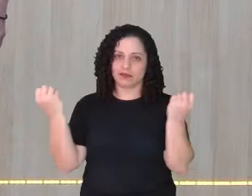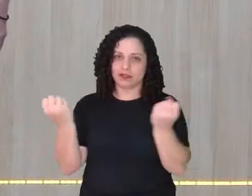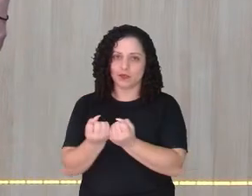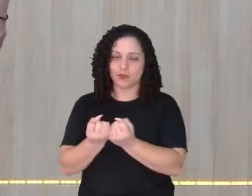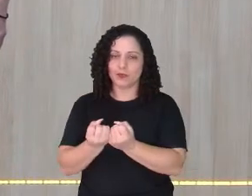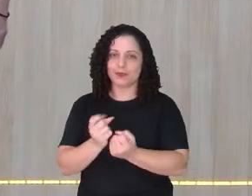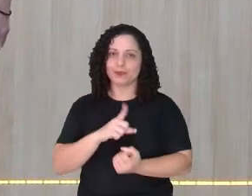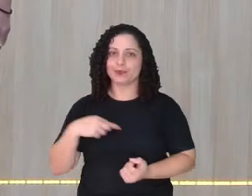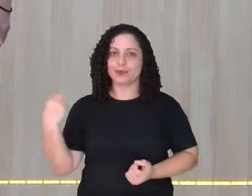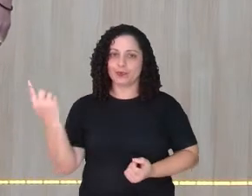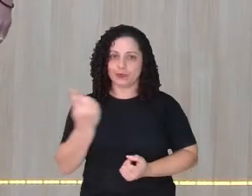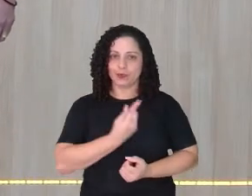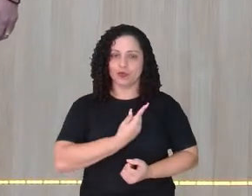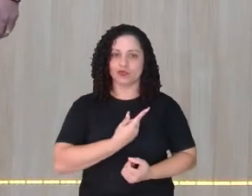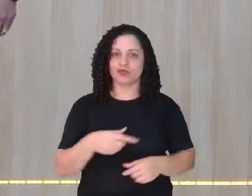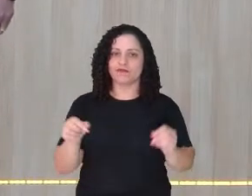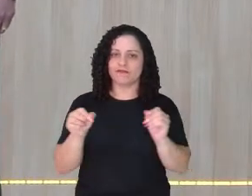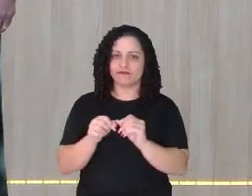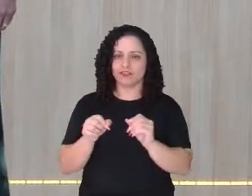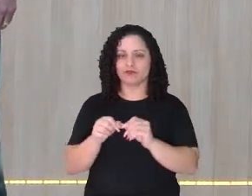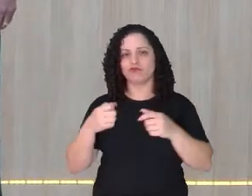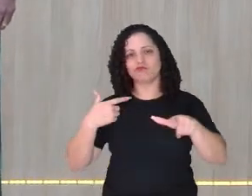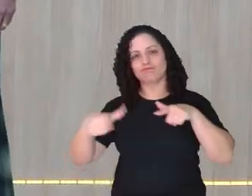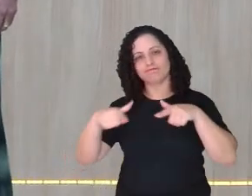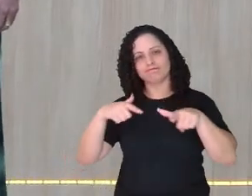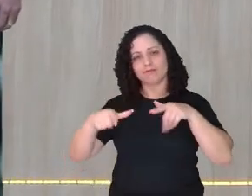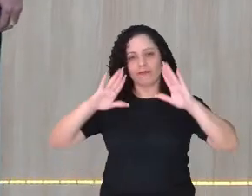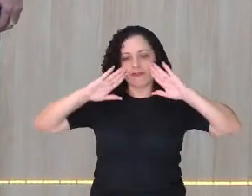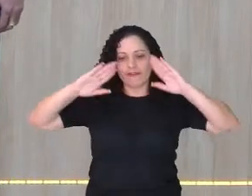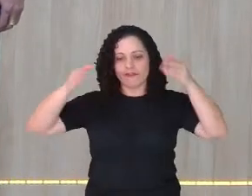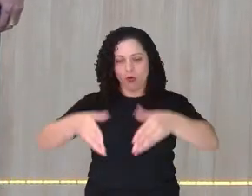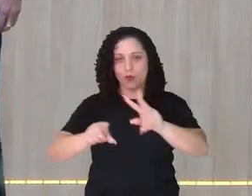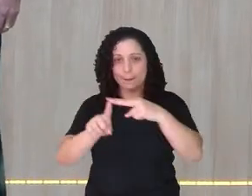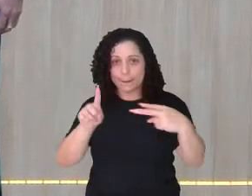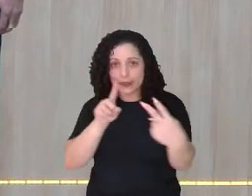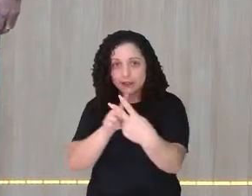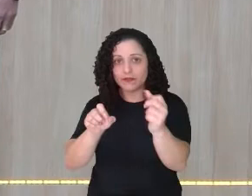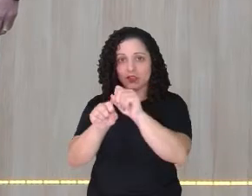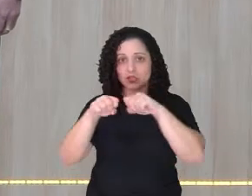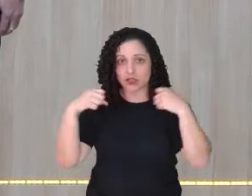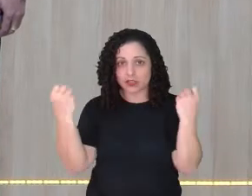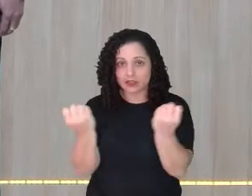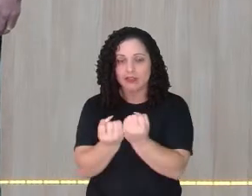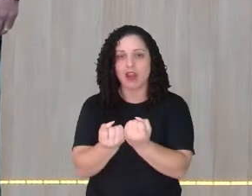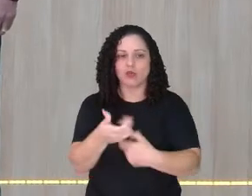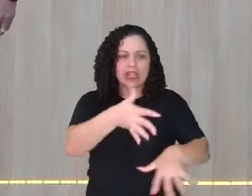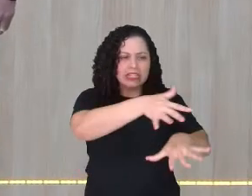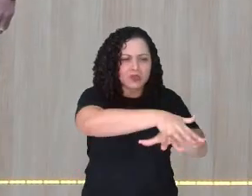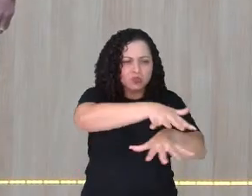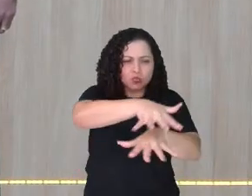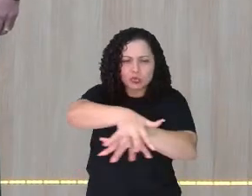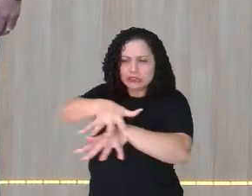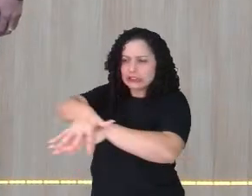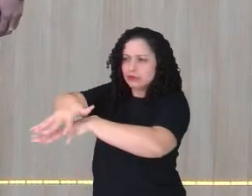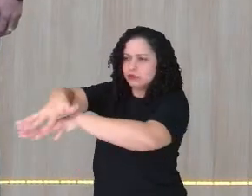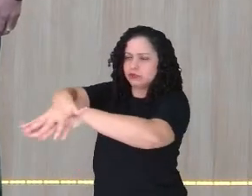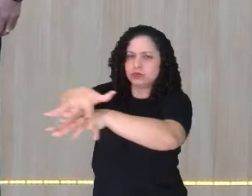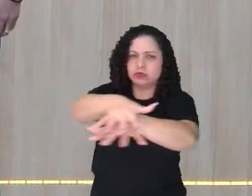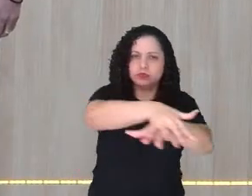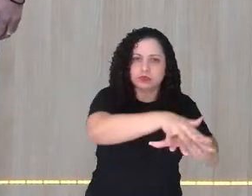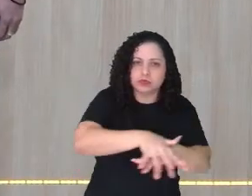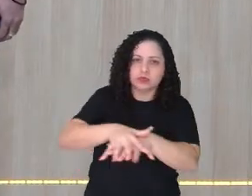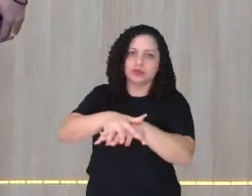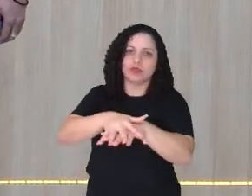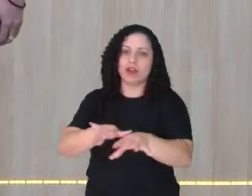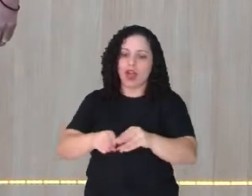quando está cumprindo uma função social, olhando nessa perspectiva, né, de incluir as pessoas, de redistribuir a